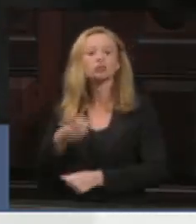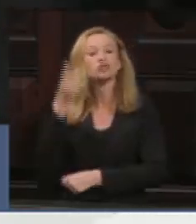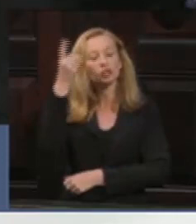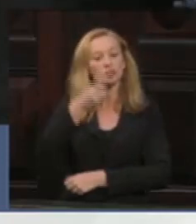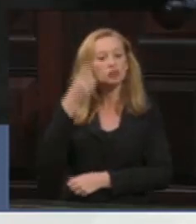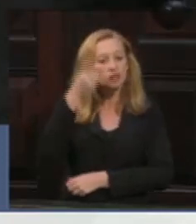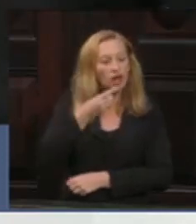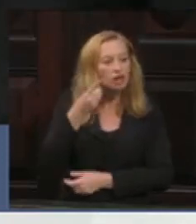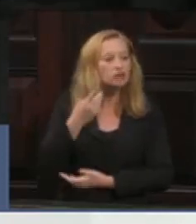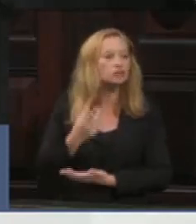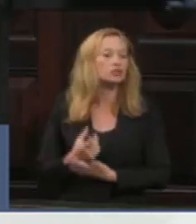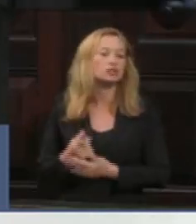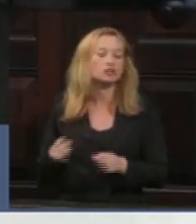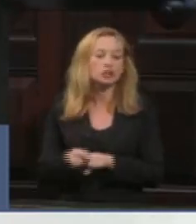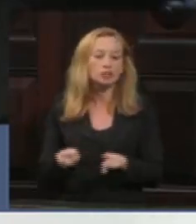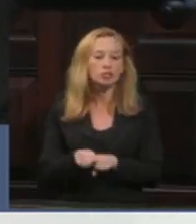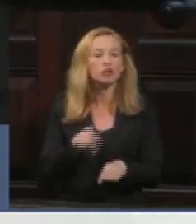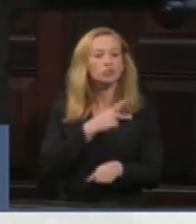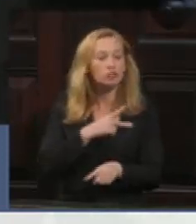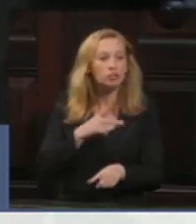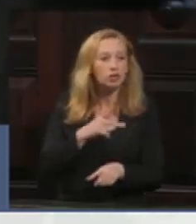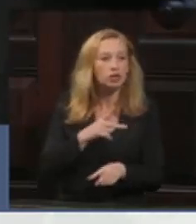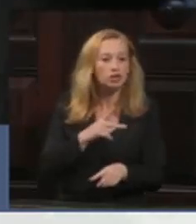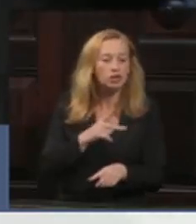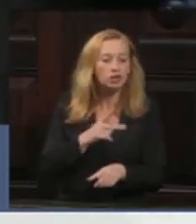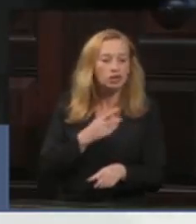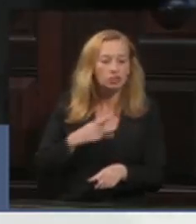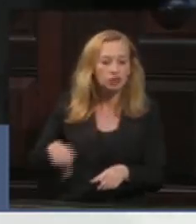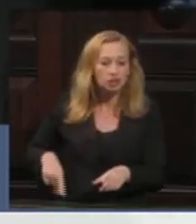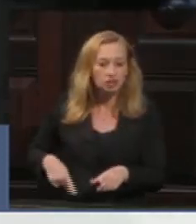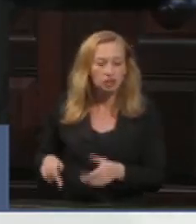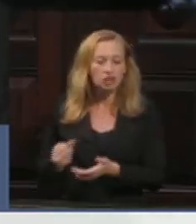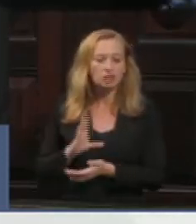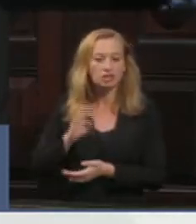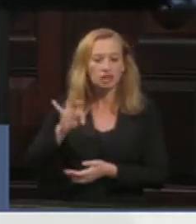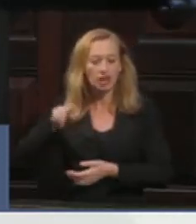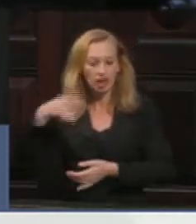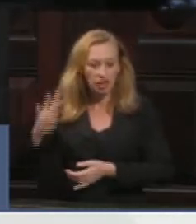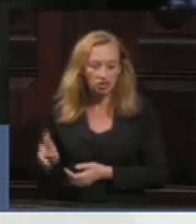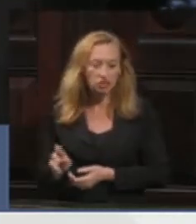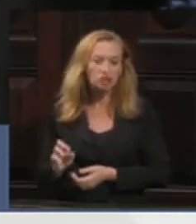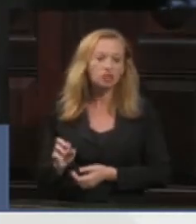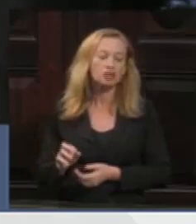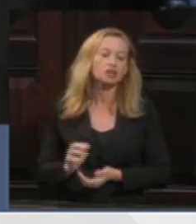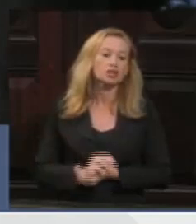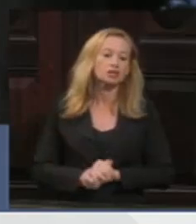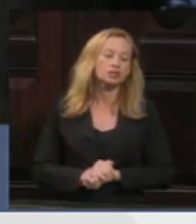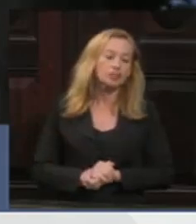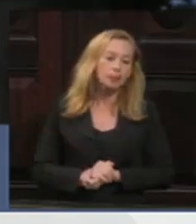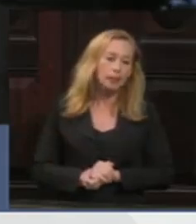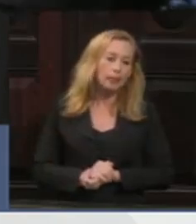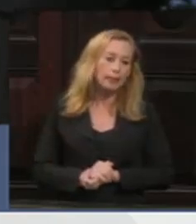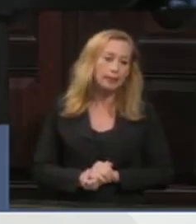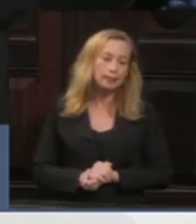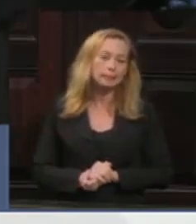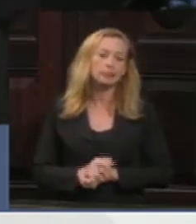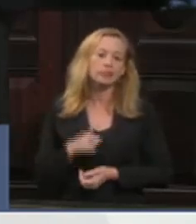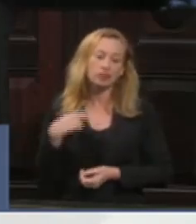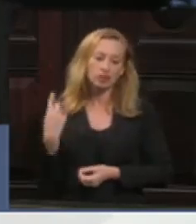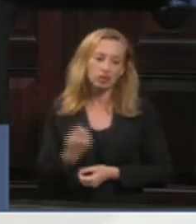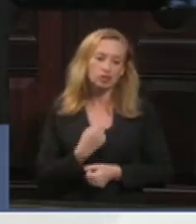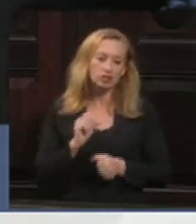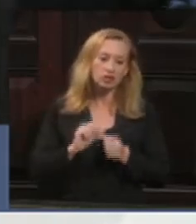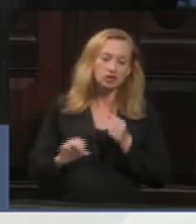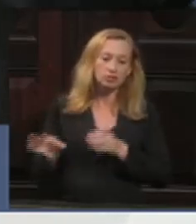pelo presidente, né, do CCERJ, Carlos Bischofsky, e assumimos o compromisso de querer fazer um debate amplo. Estamos fazendo